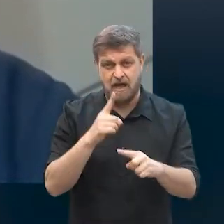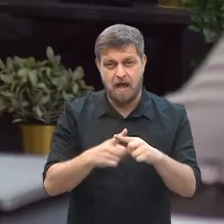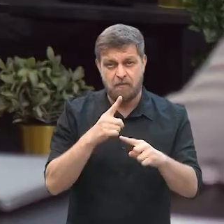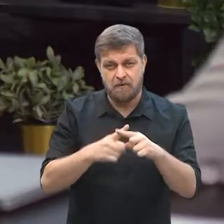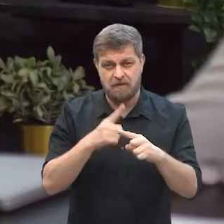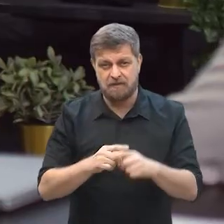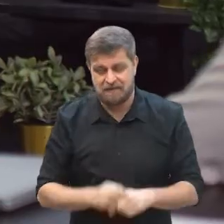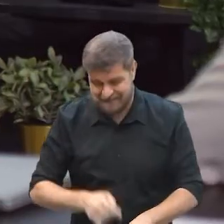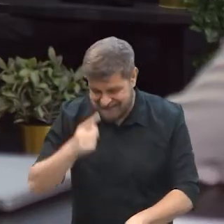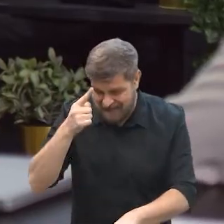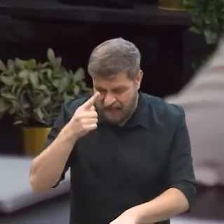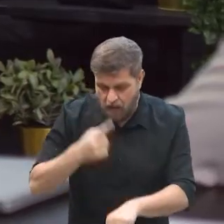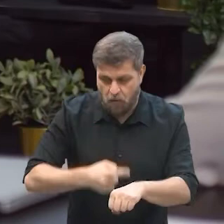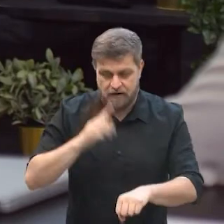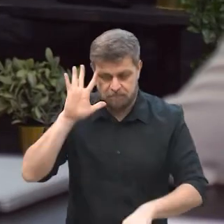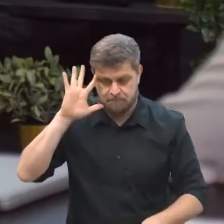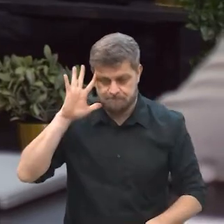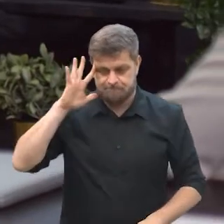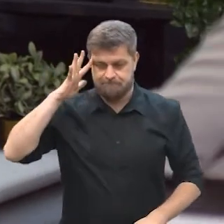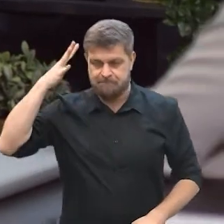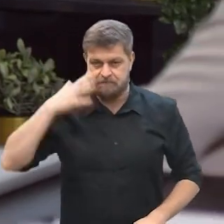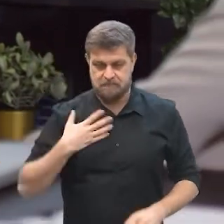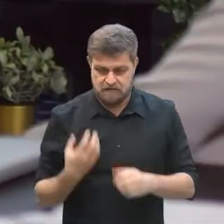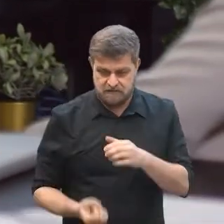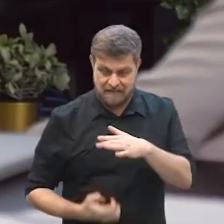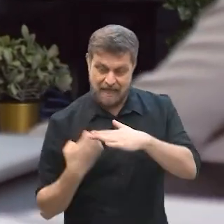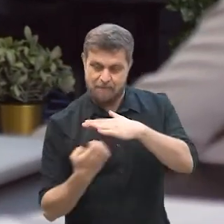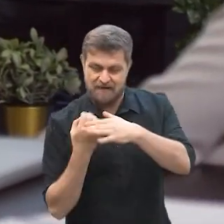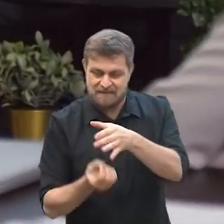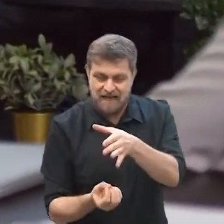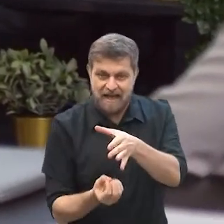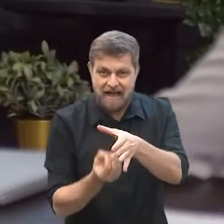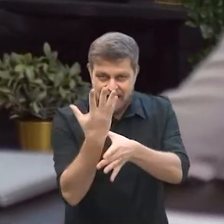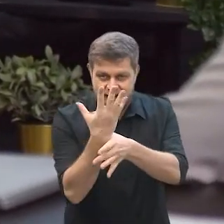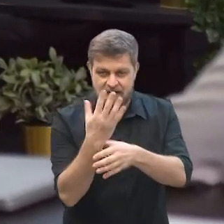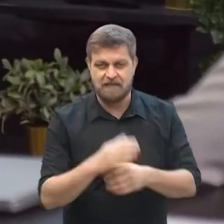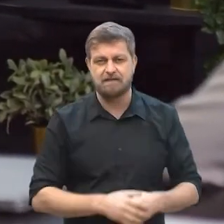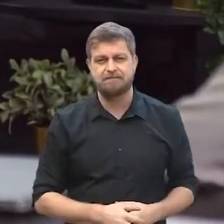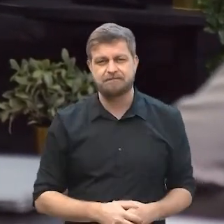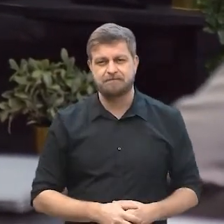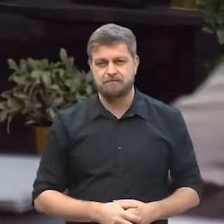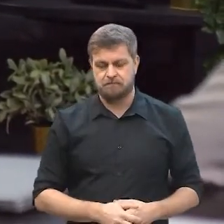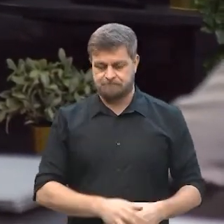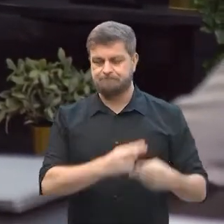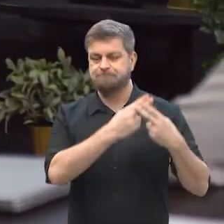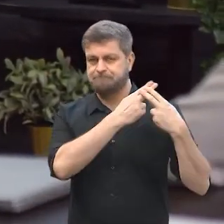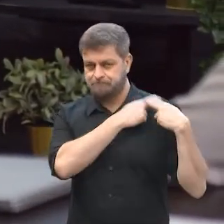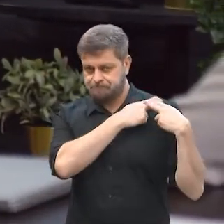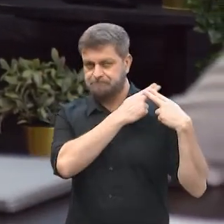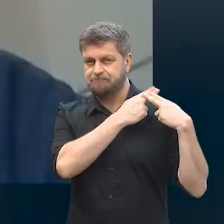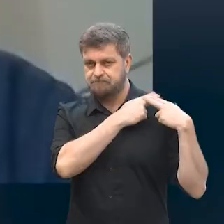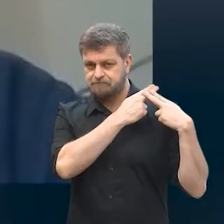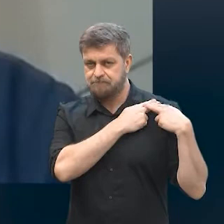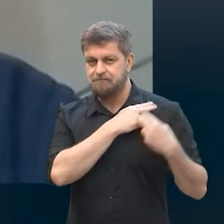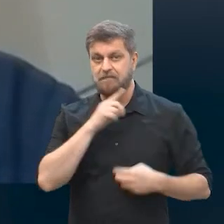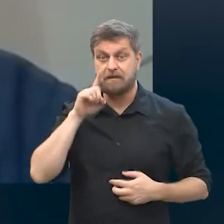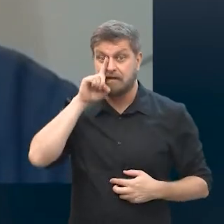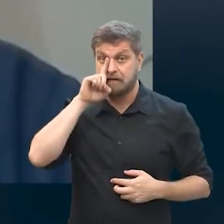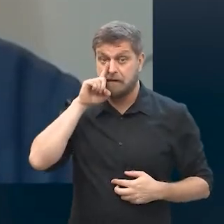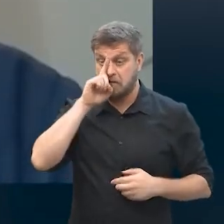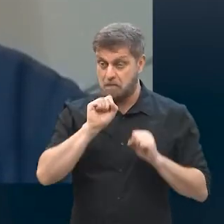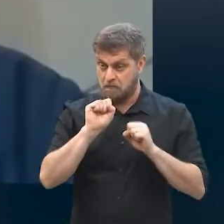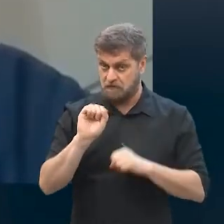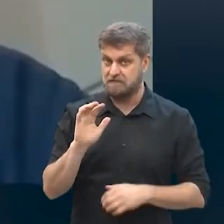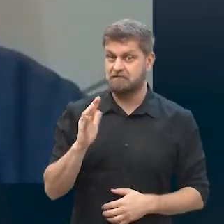do momento que você toma a decisão de começar um negócio, você está assumindo riscos.